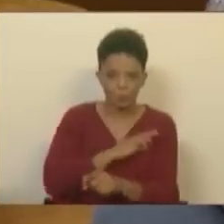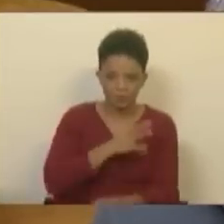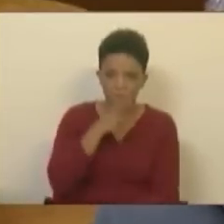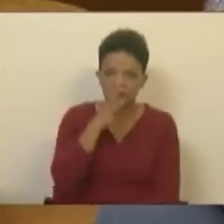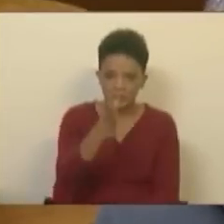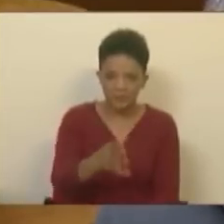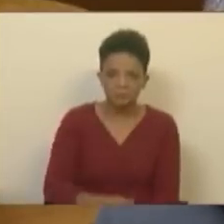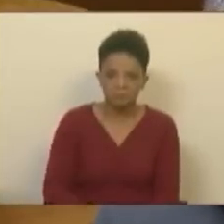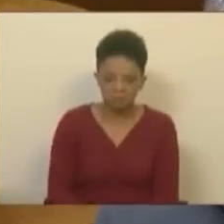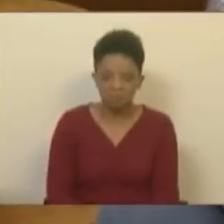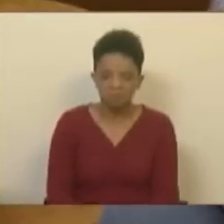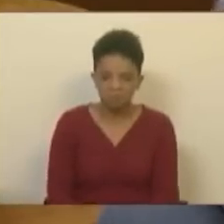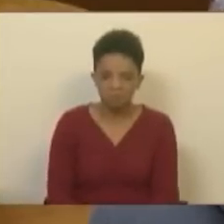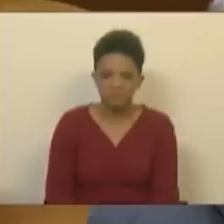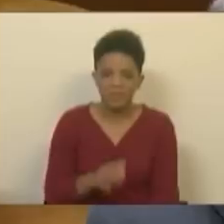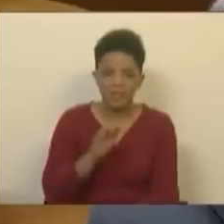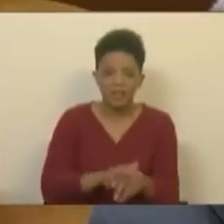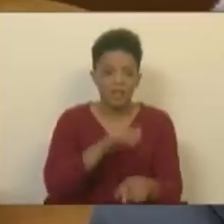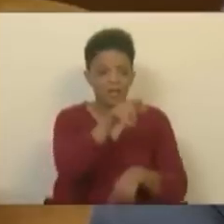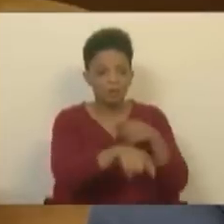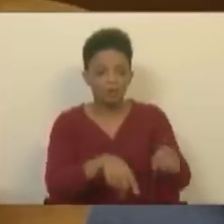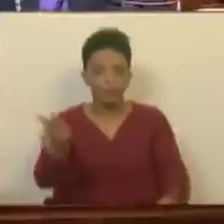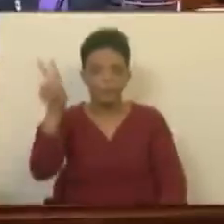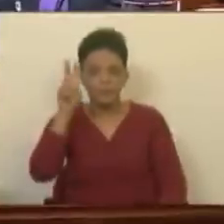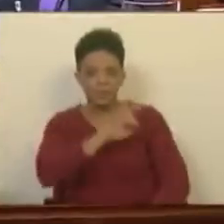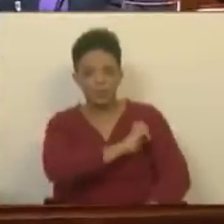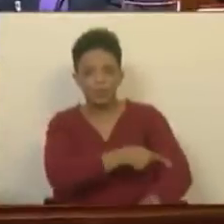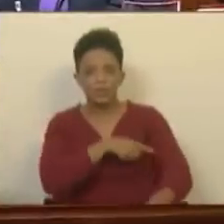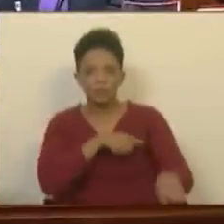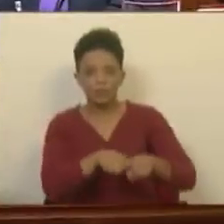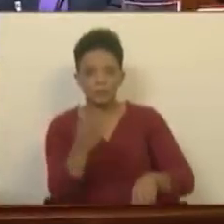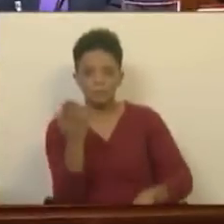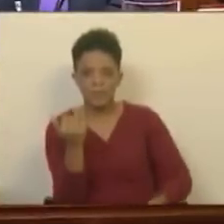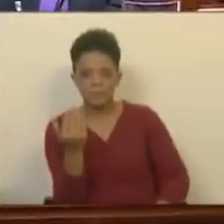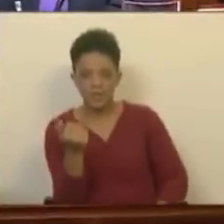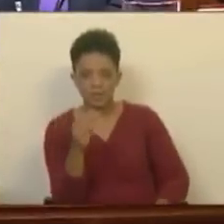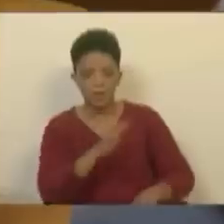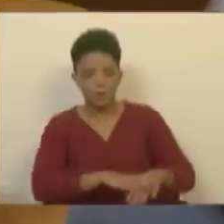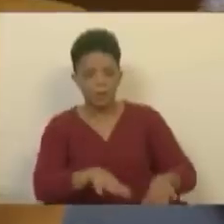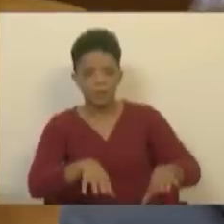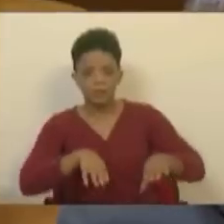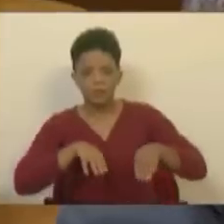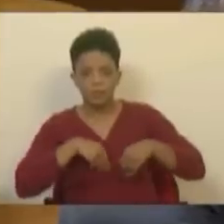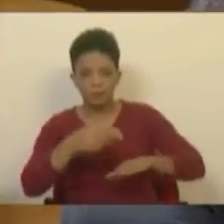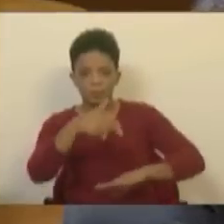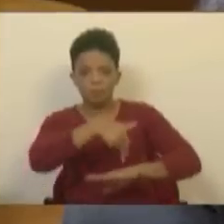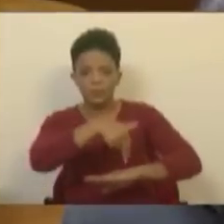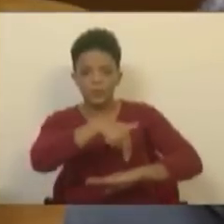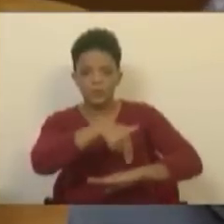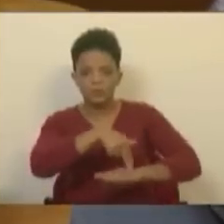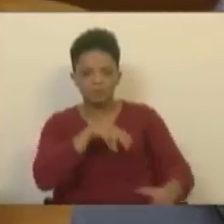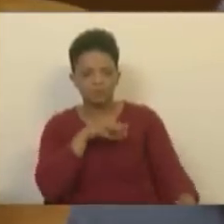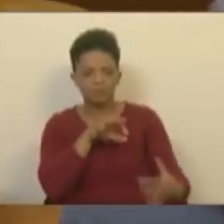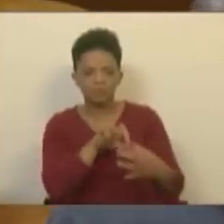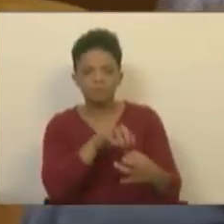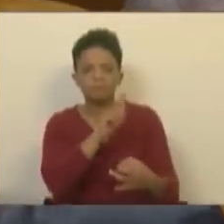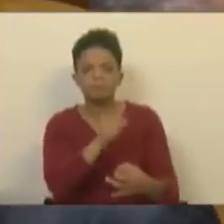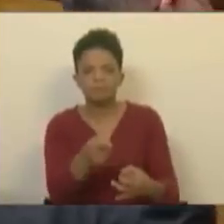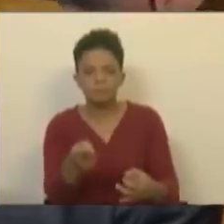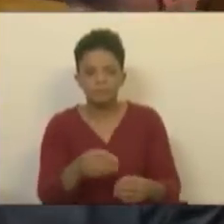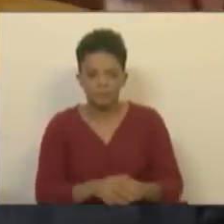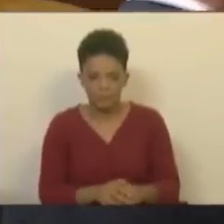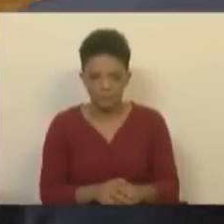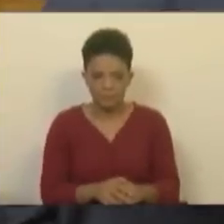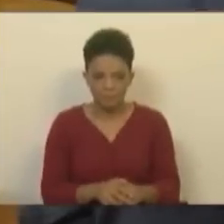disse quando acusou o PSD de falta de coragem política para assumir a posição em relação